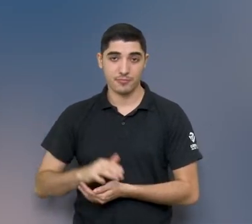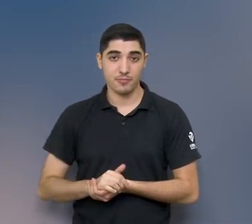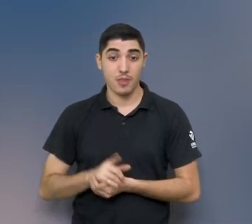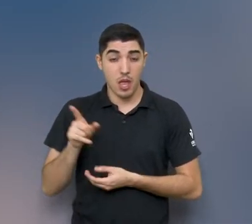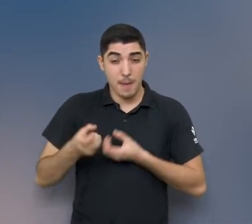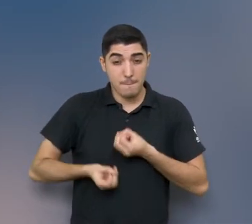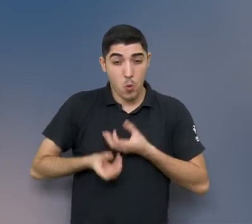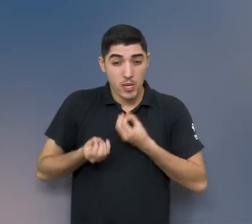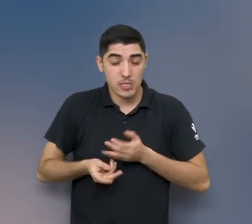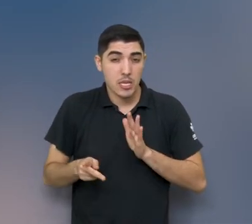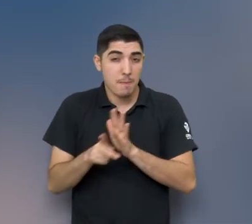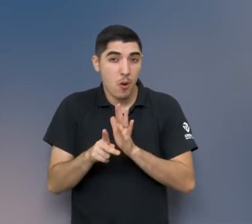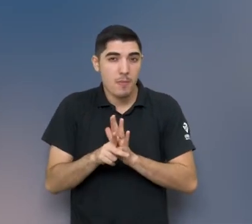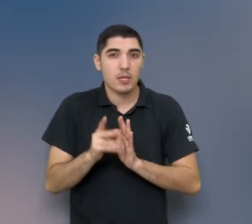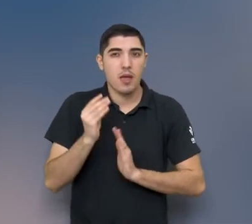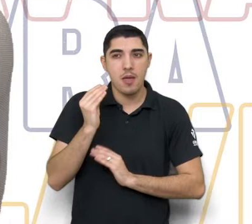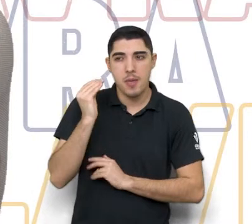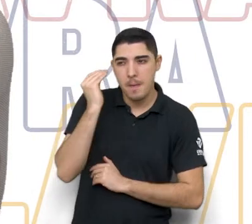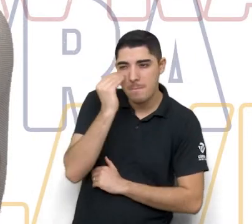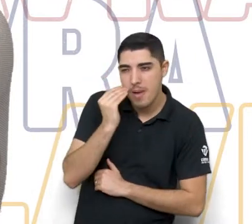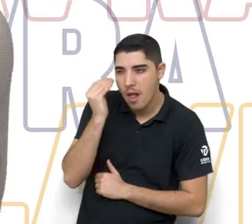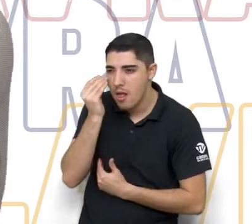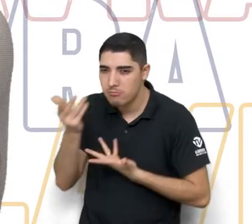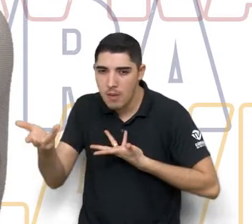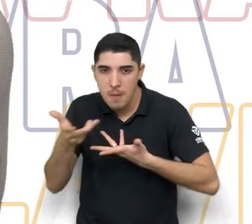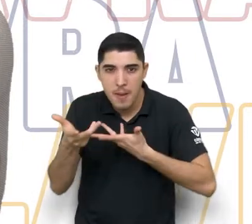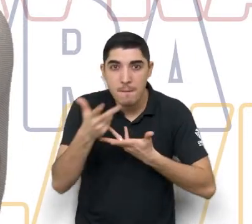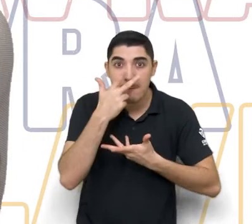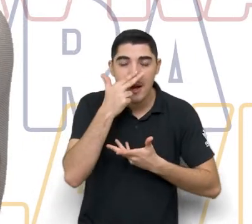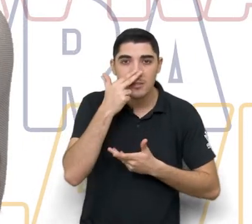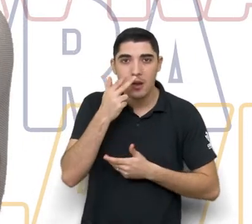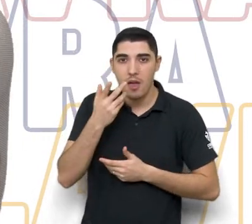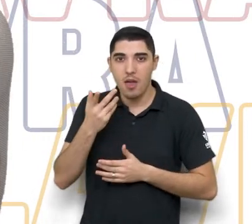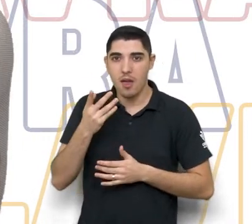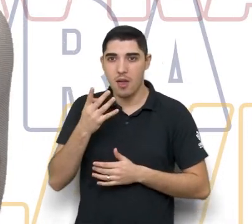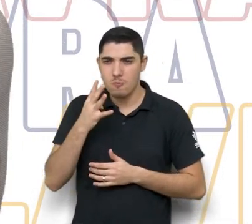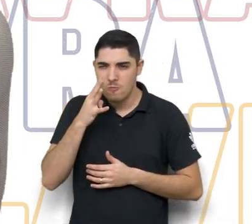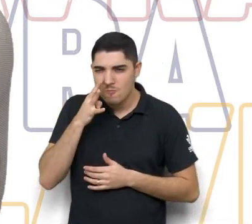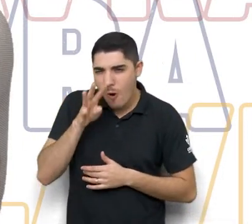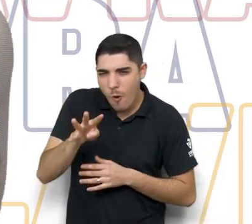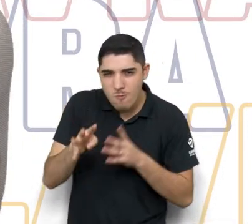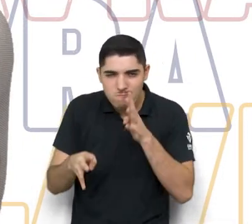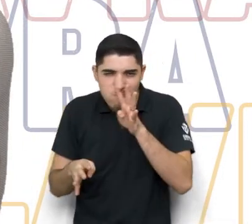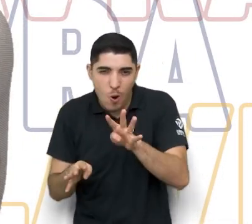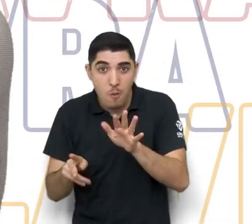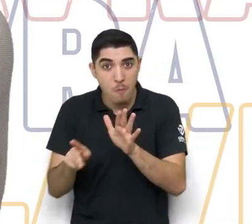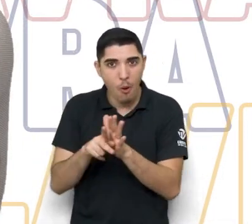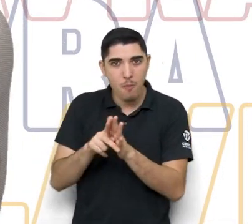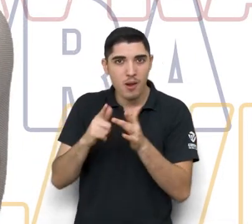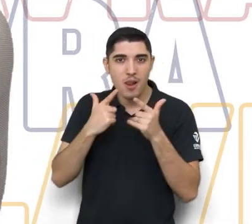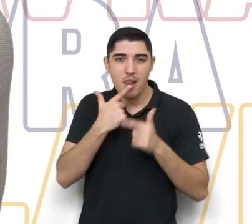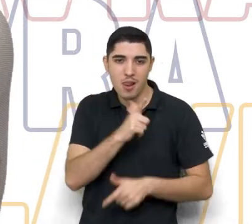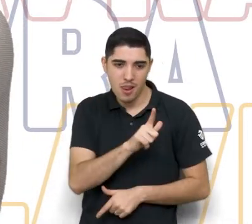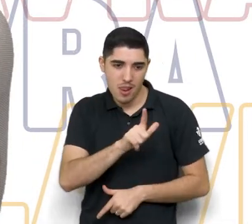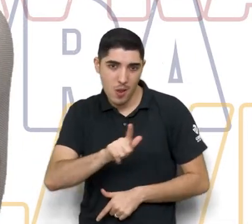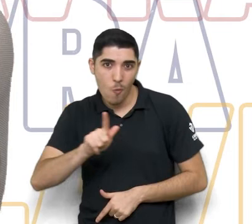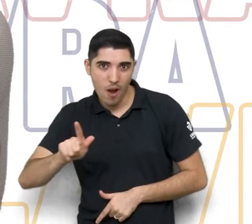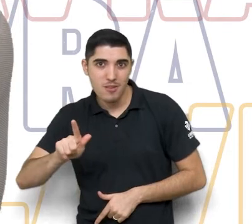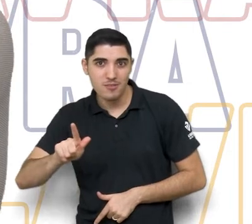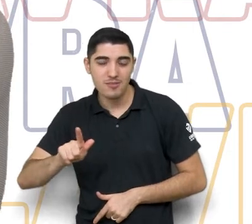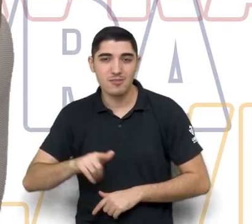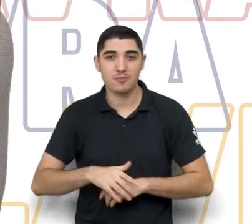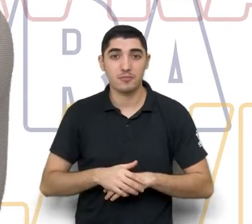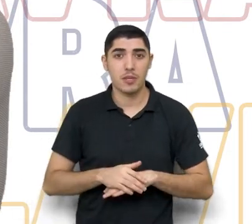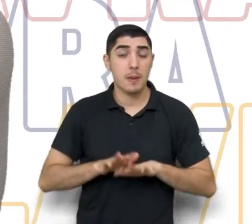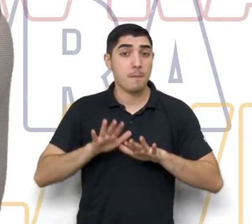poesia é uma poesia mais experimental, uma poesia mais ousada, mais audaciosa, mais atrevida no campo da linguagem, né?